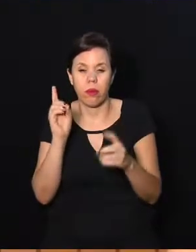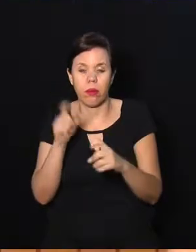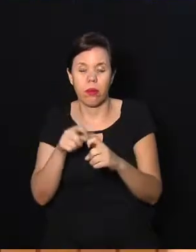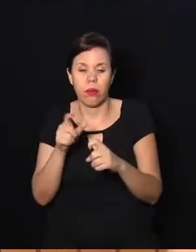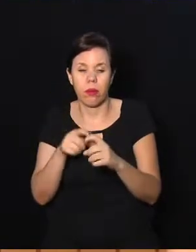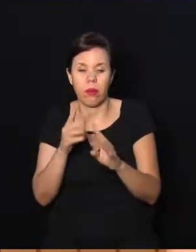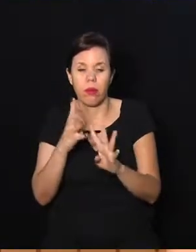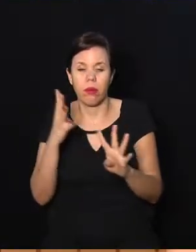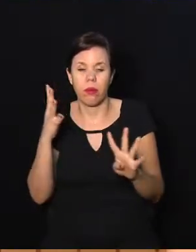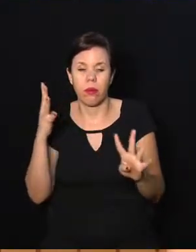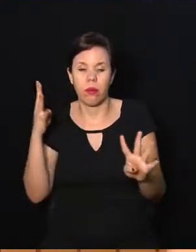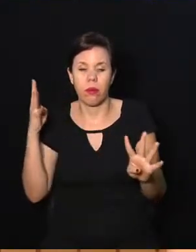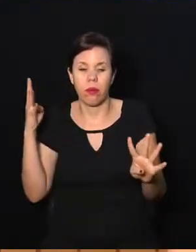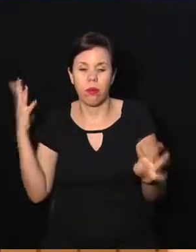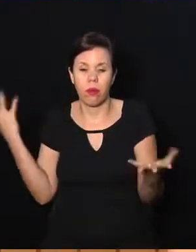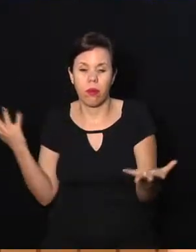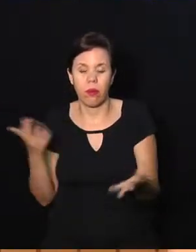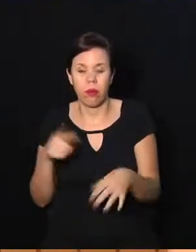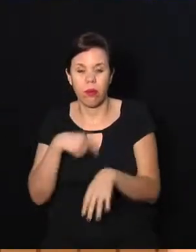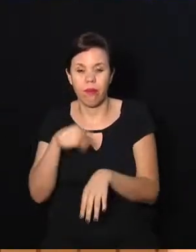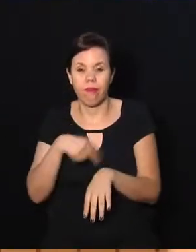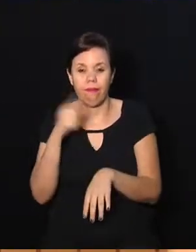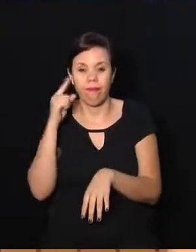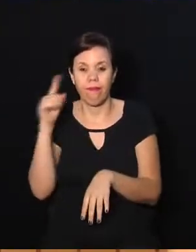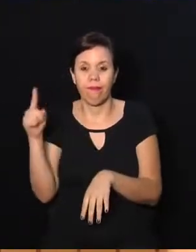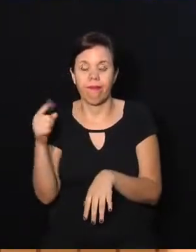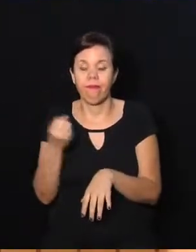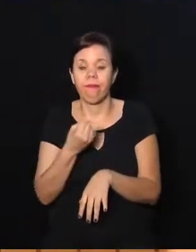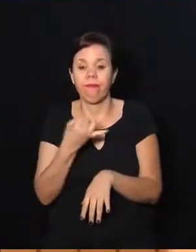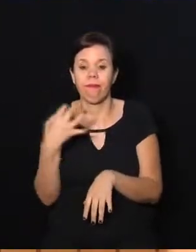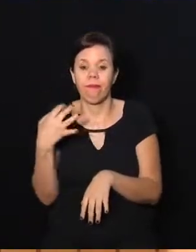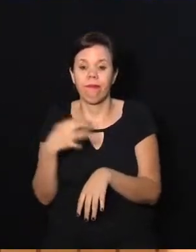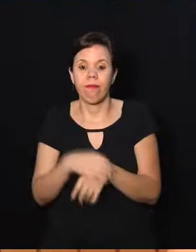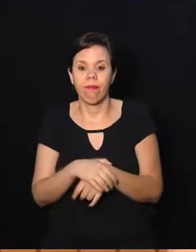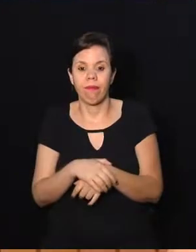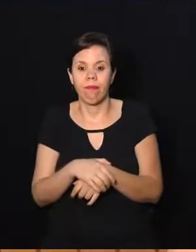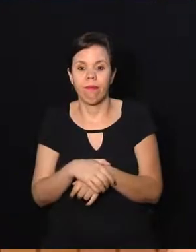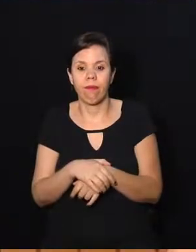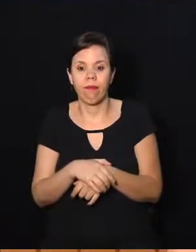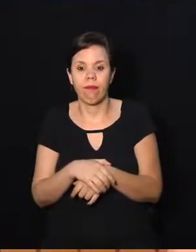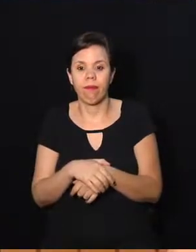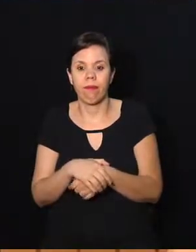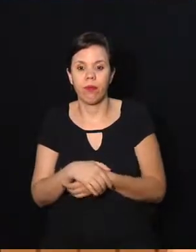para ser atendido, para ter uma consulta médica, e quantas vezes ficam